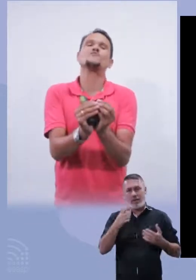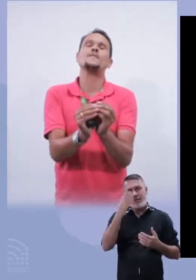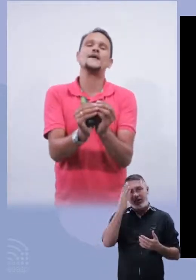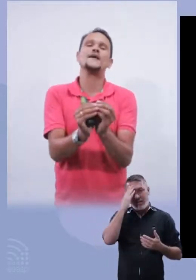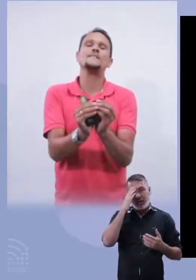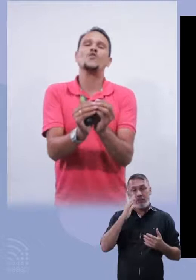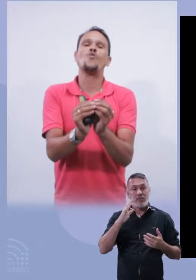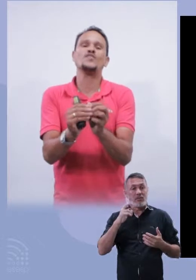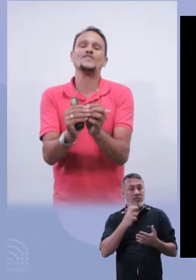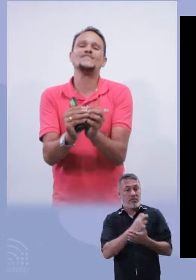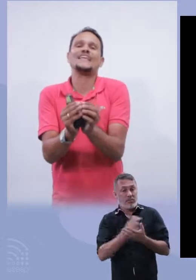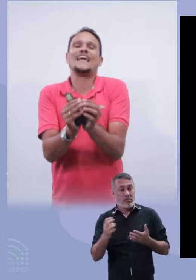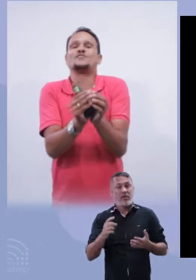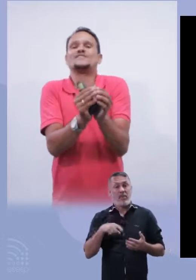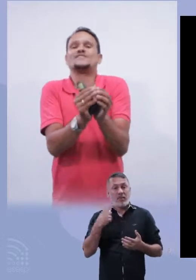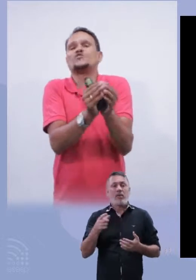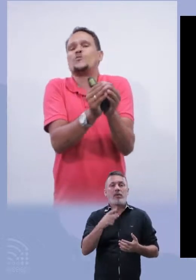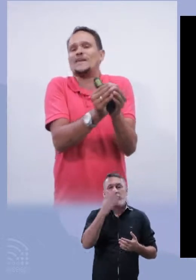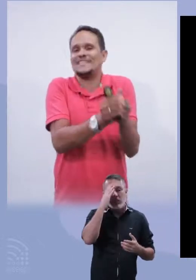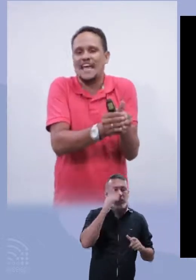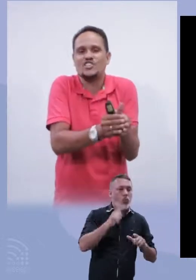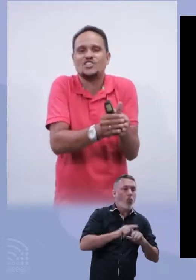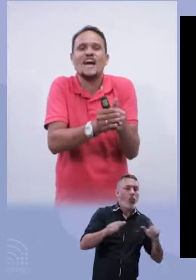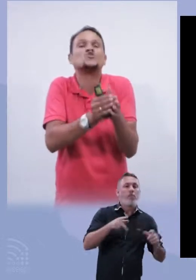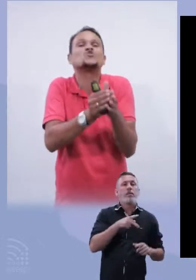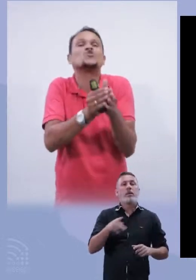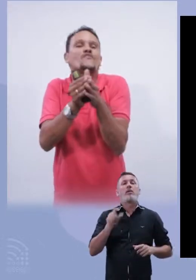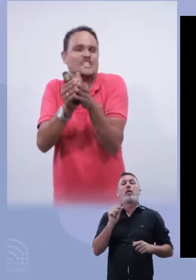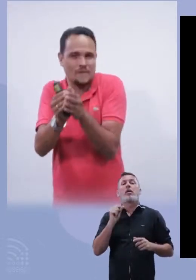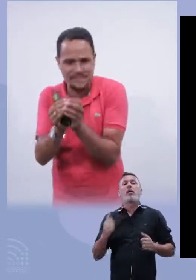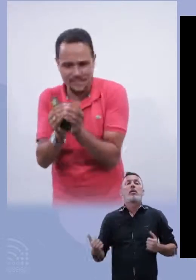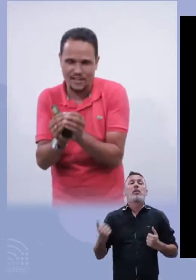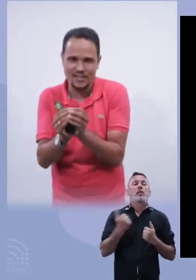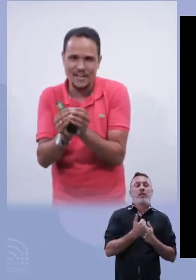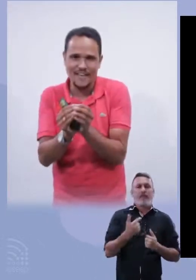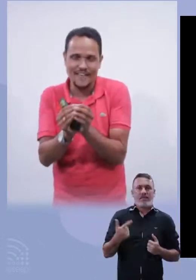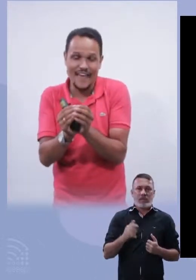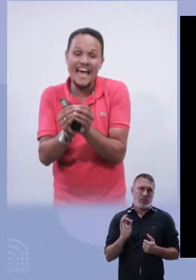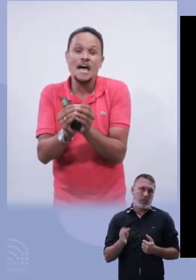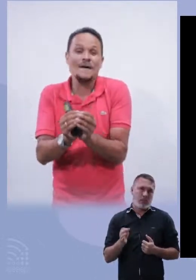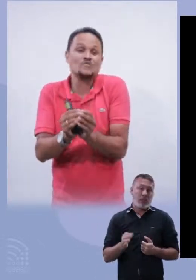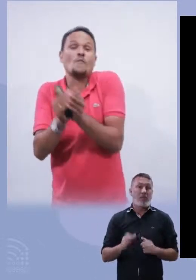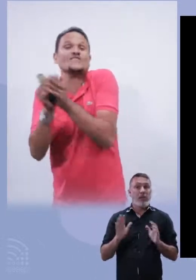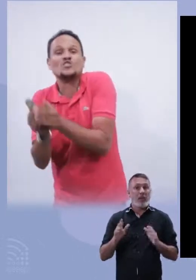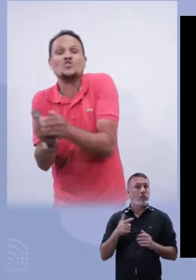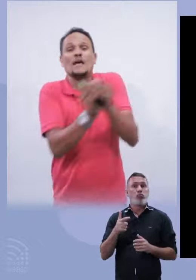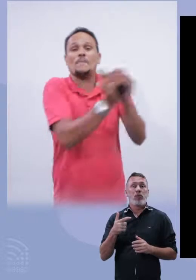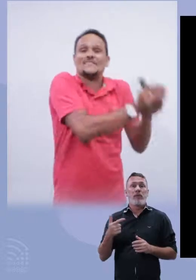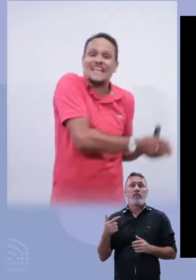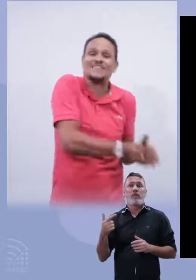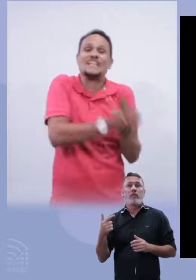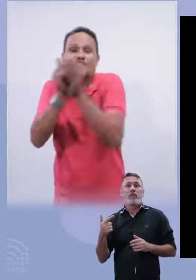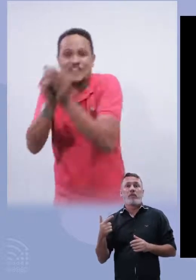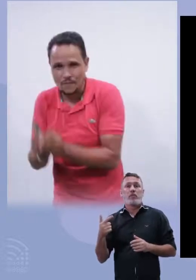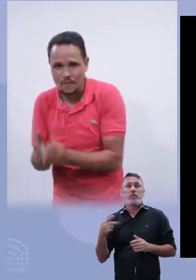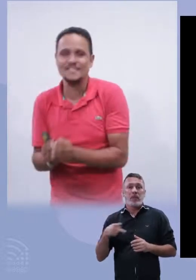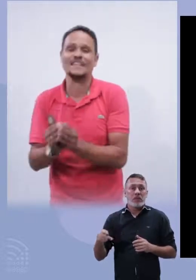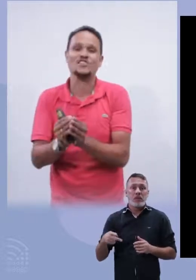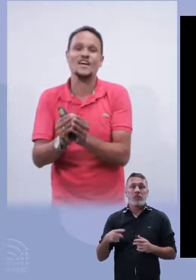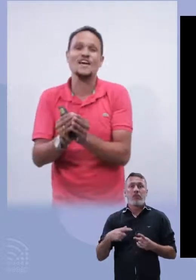você já sabe muito bem, quando você tem a ausência do presidente, assume o vice-presidente. né? Mas como a gente não tem presidente